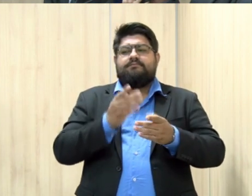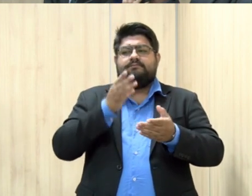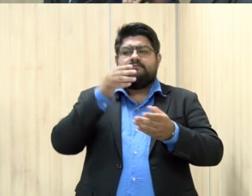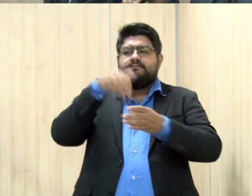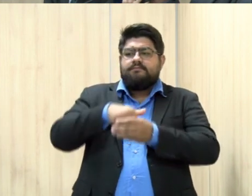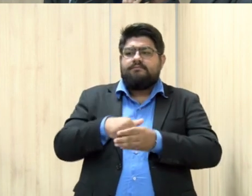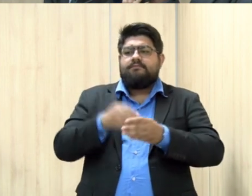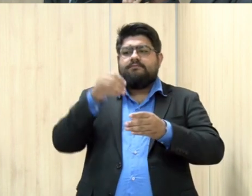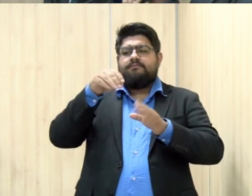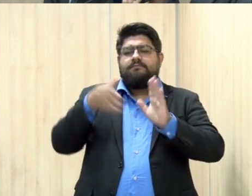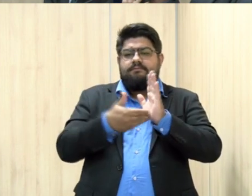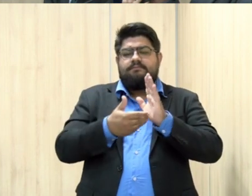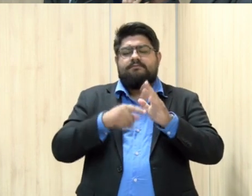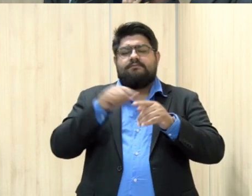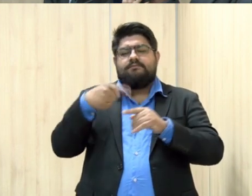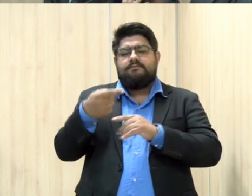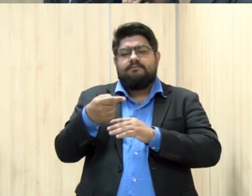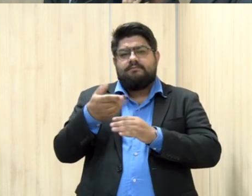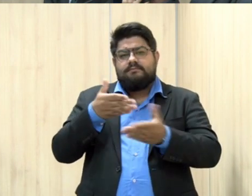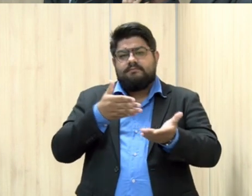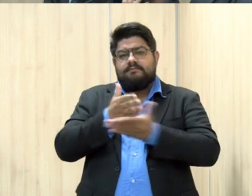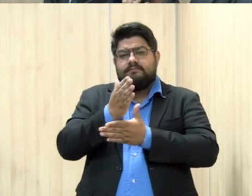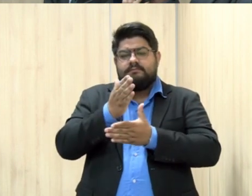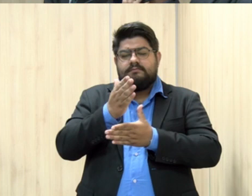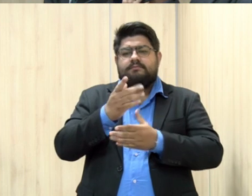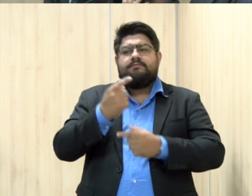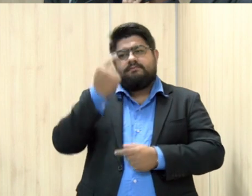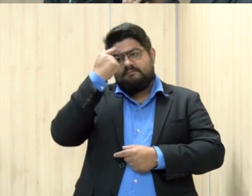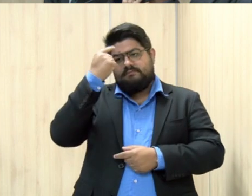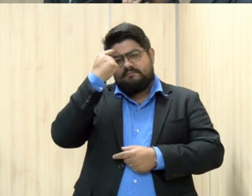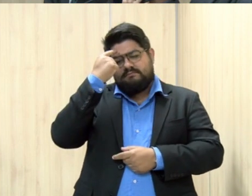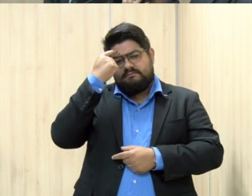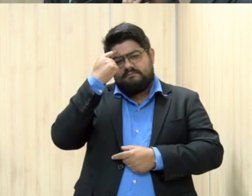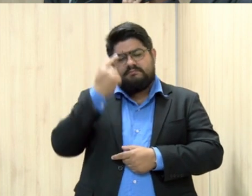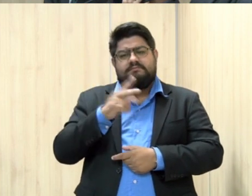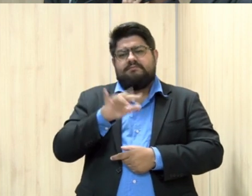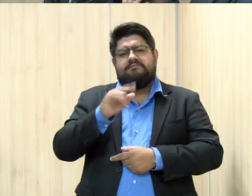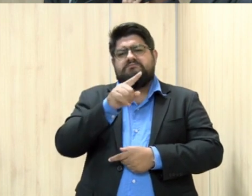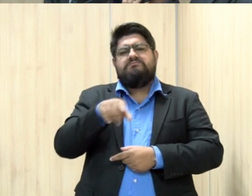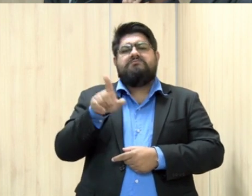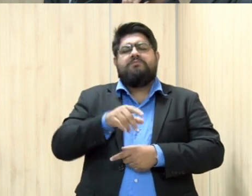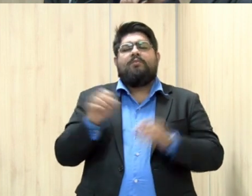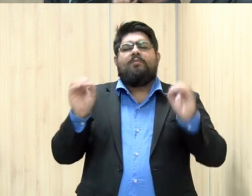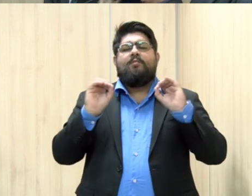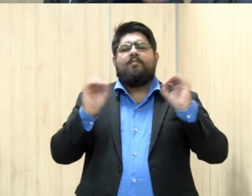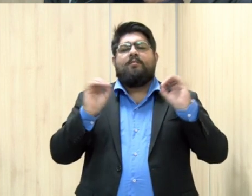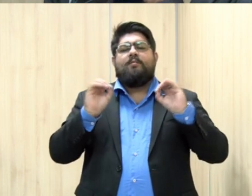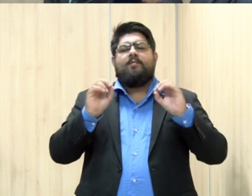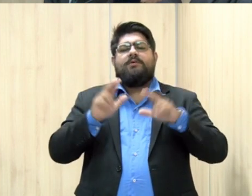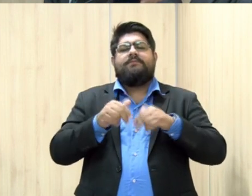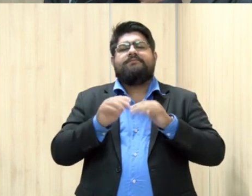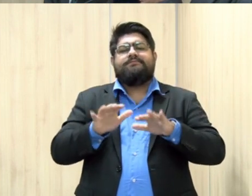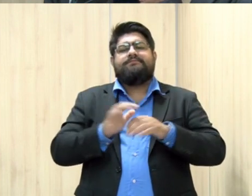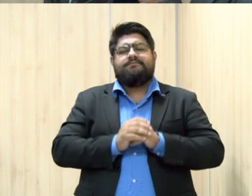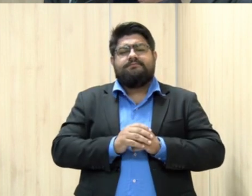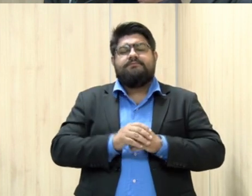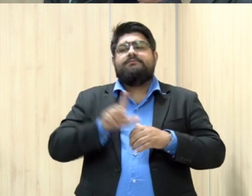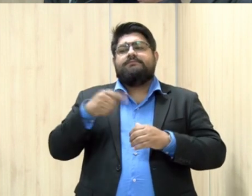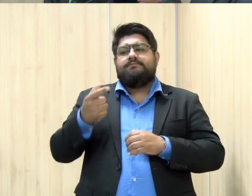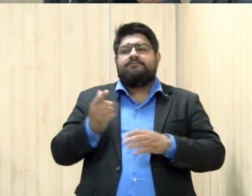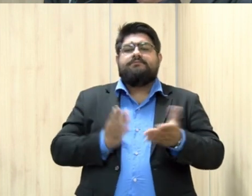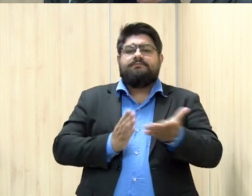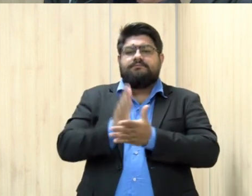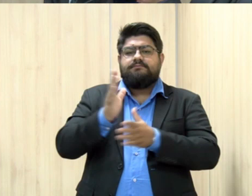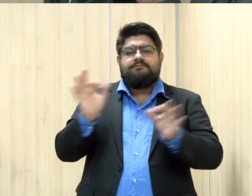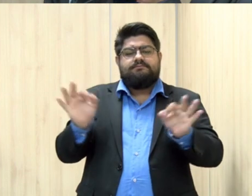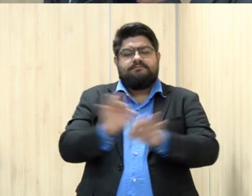após aprovada E aí eu acredito que nós não vamos sofrer veto nesse sentido vencido essa